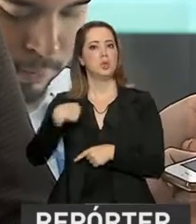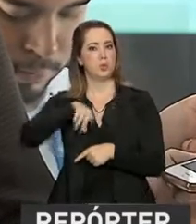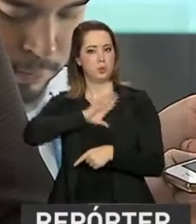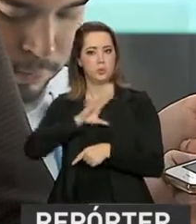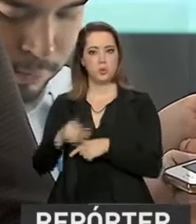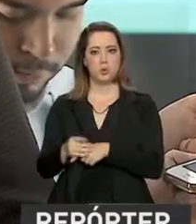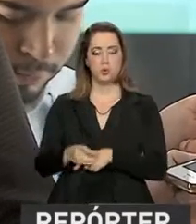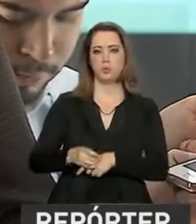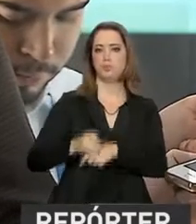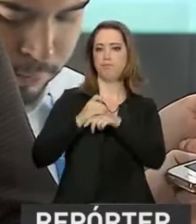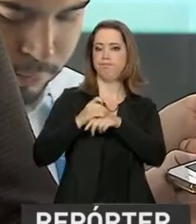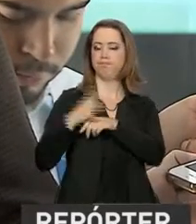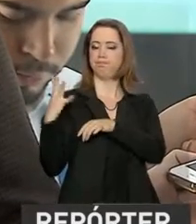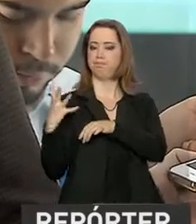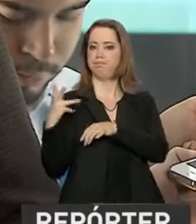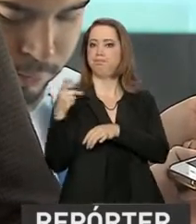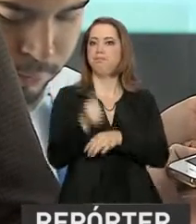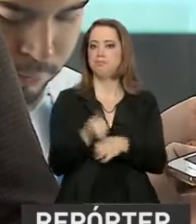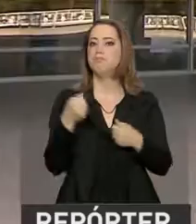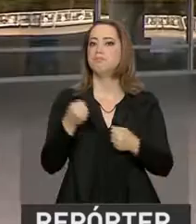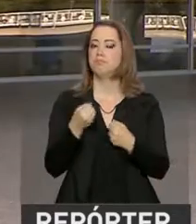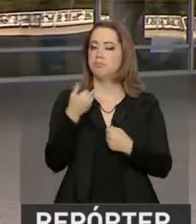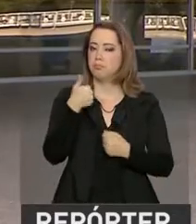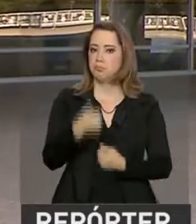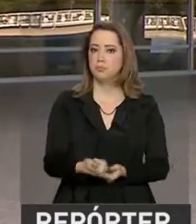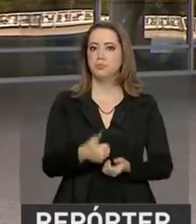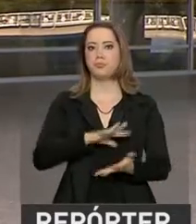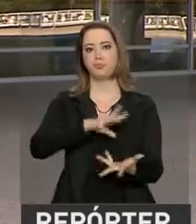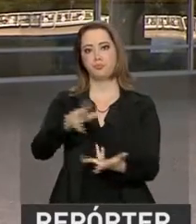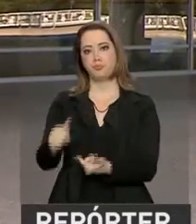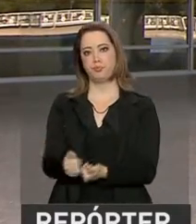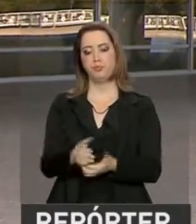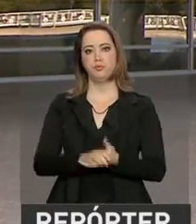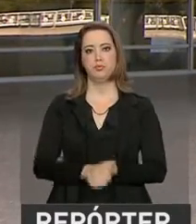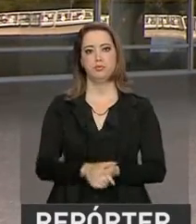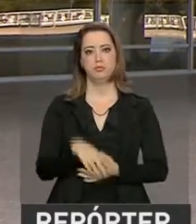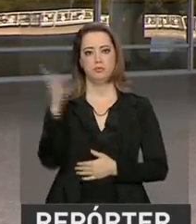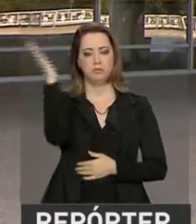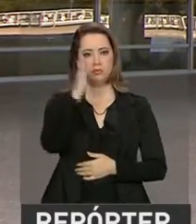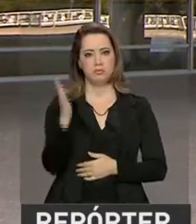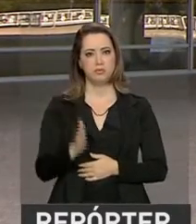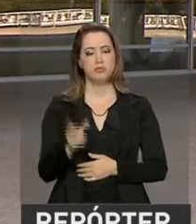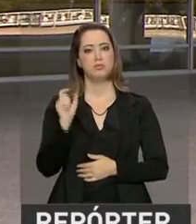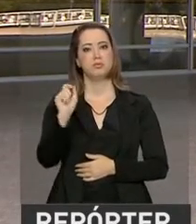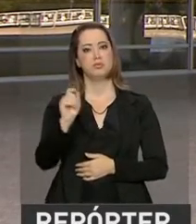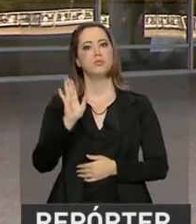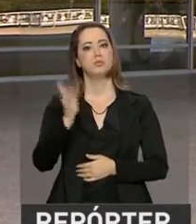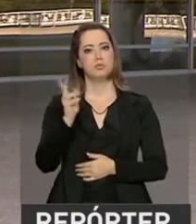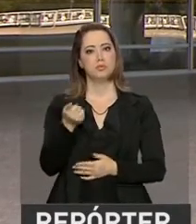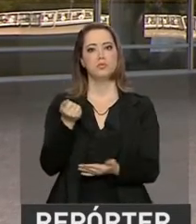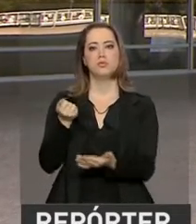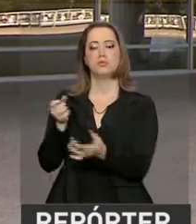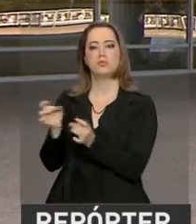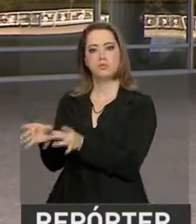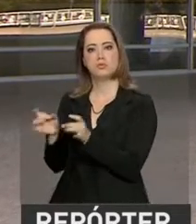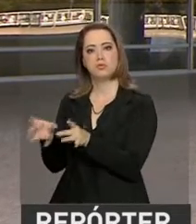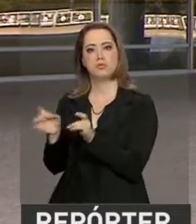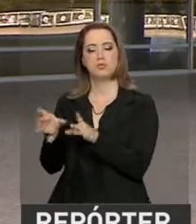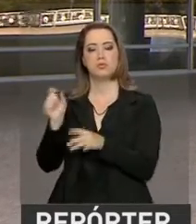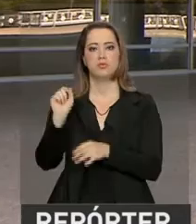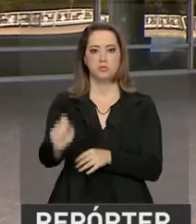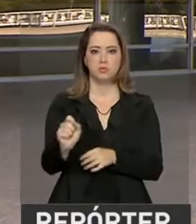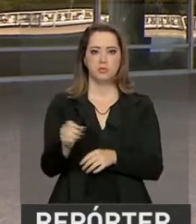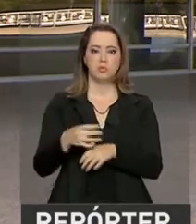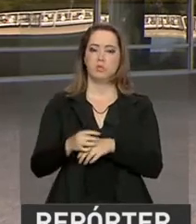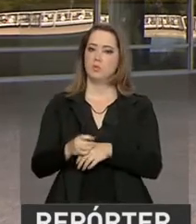no padrão top mundial. Bom, o Brasil, que já vende carne bovina industrializada para os